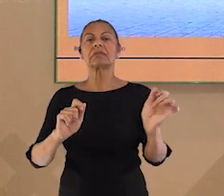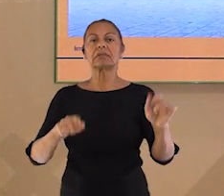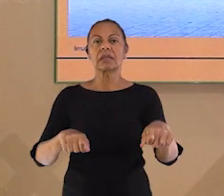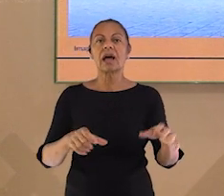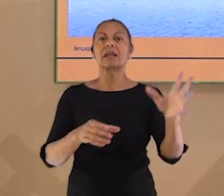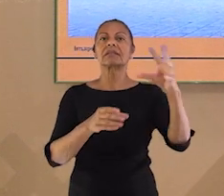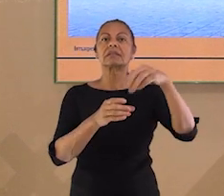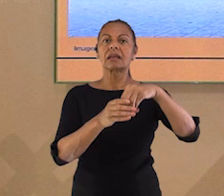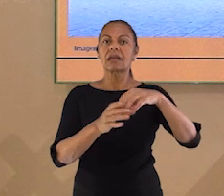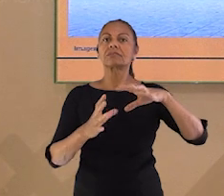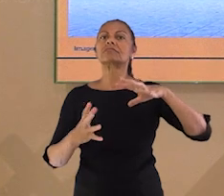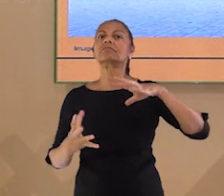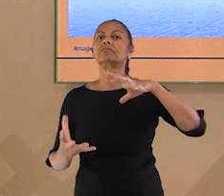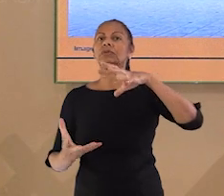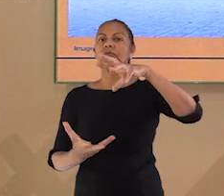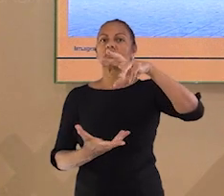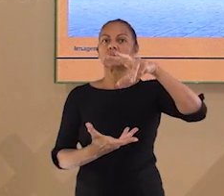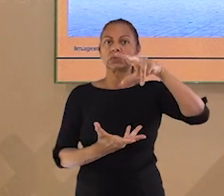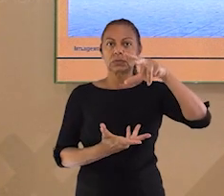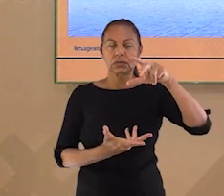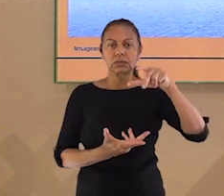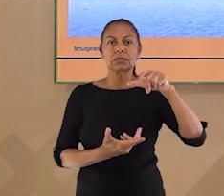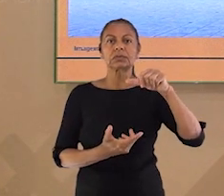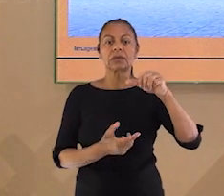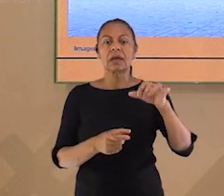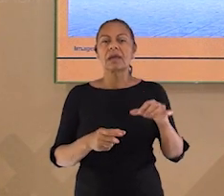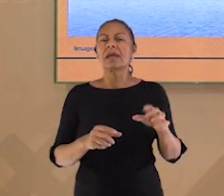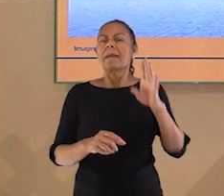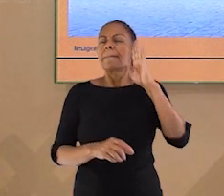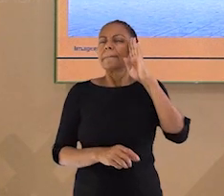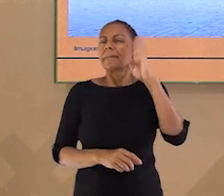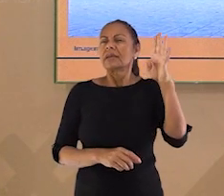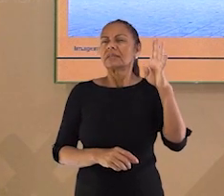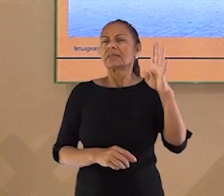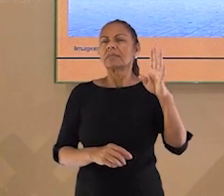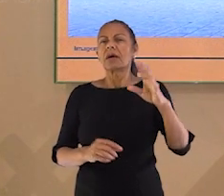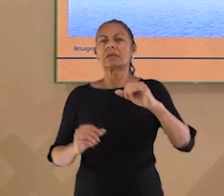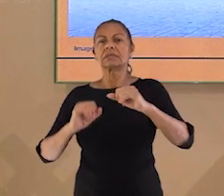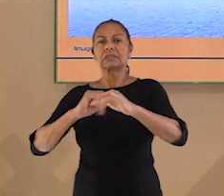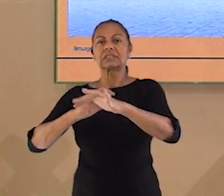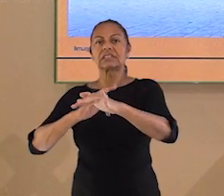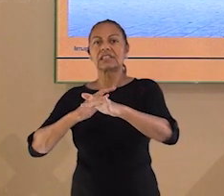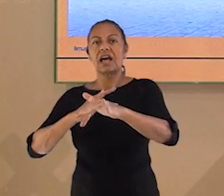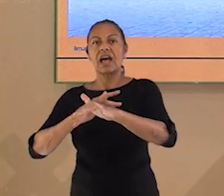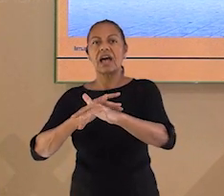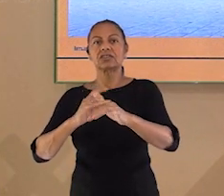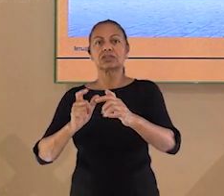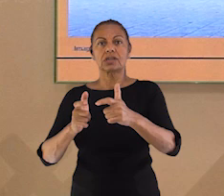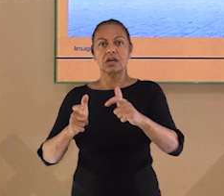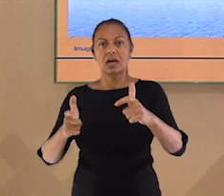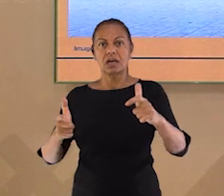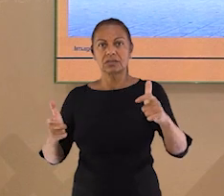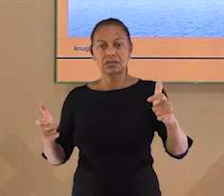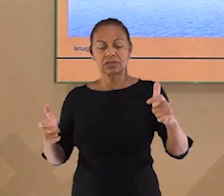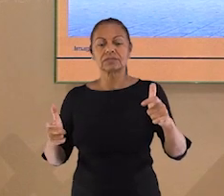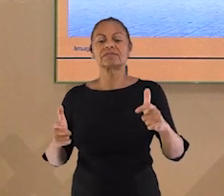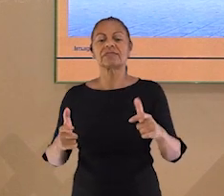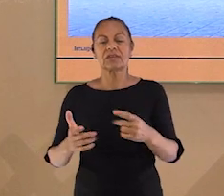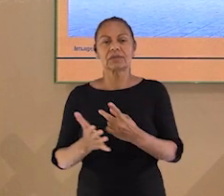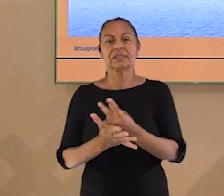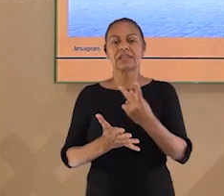em qualquer parte do planeta, mas principalmente em grandes metrópoles e centros